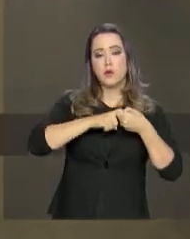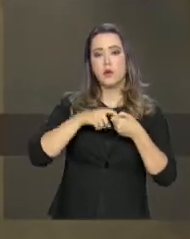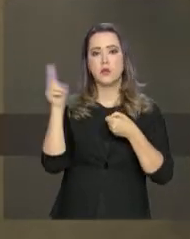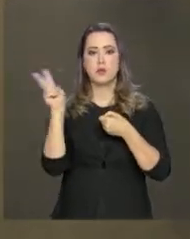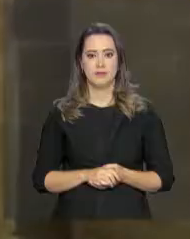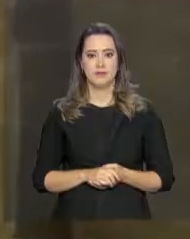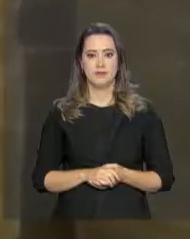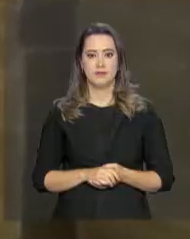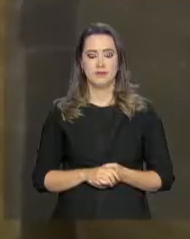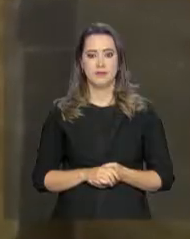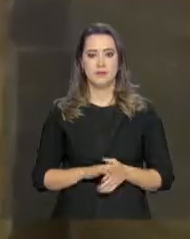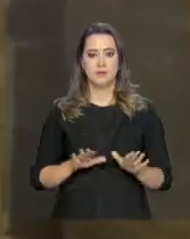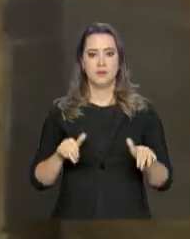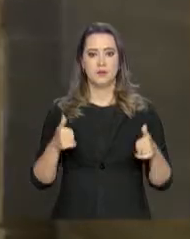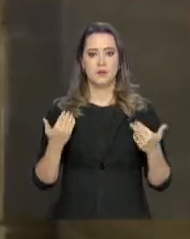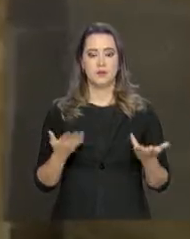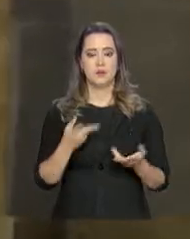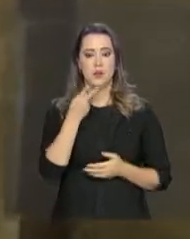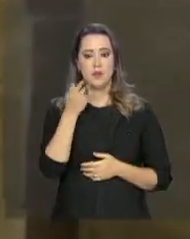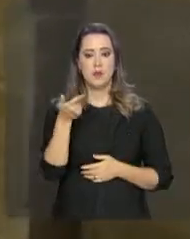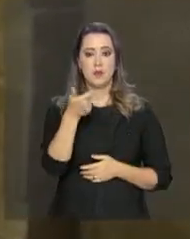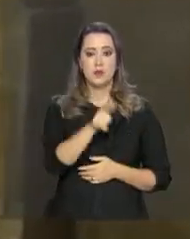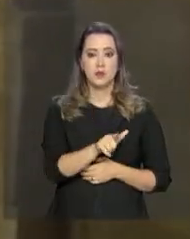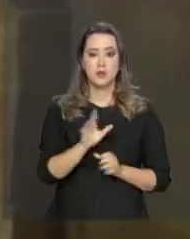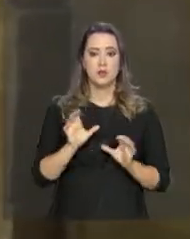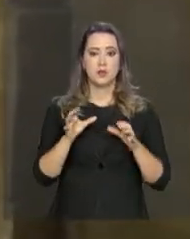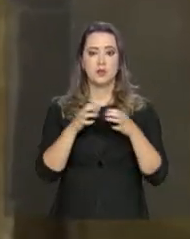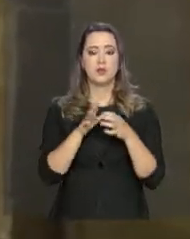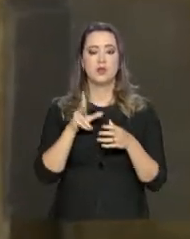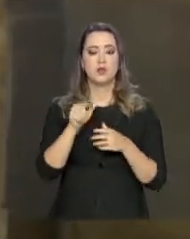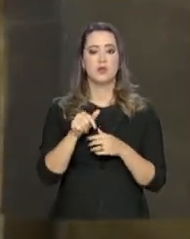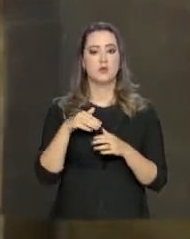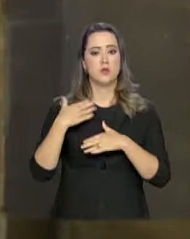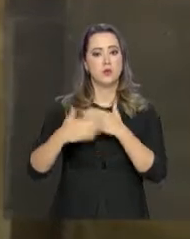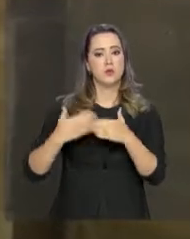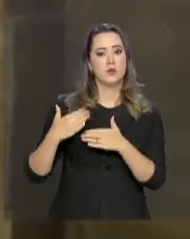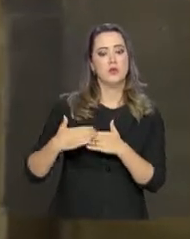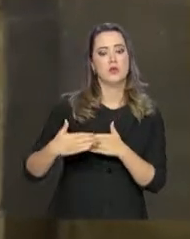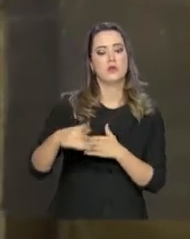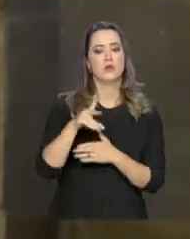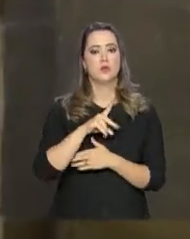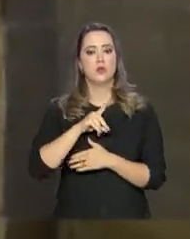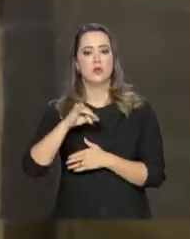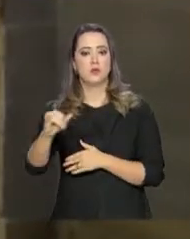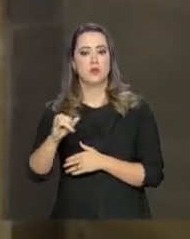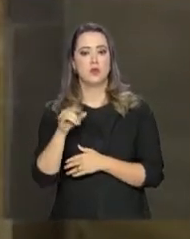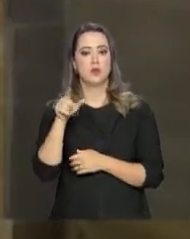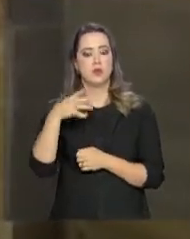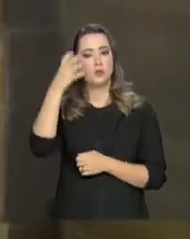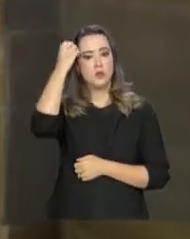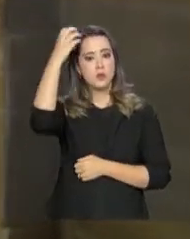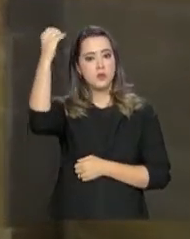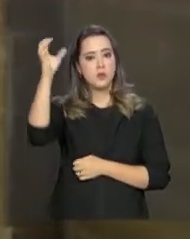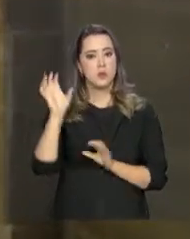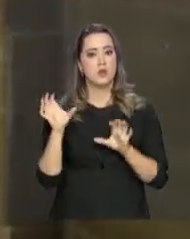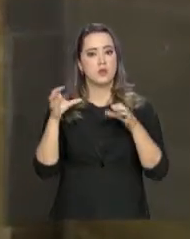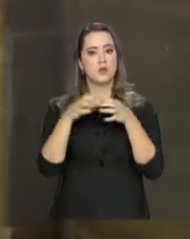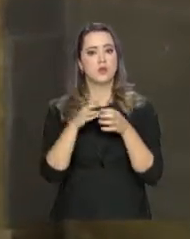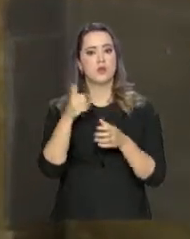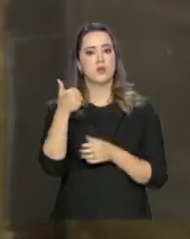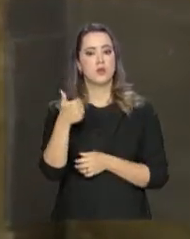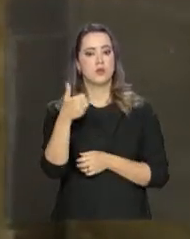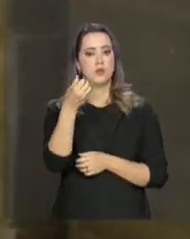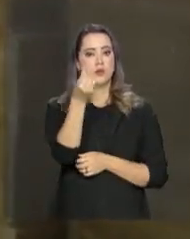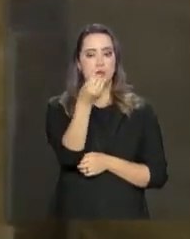em Venezuela. Pois é, Roberto, como eu falei, então, a nossa equipe acompanhou durante todo o dia essa viagem junto a esses